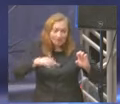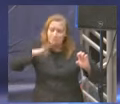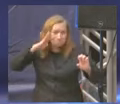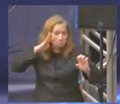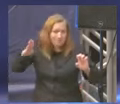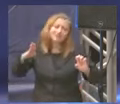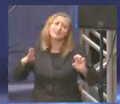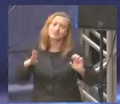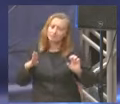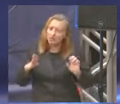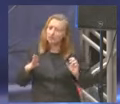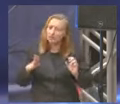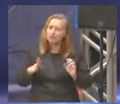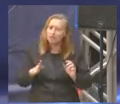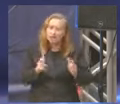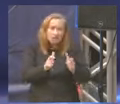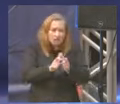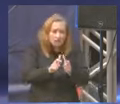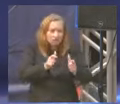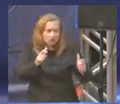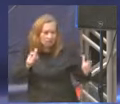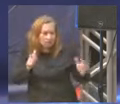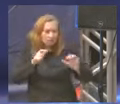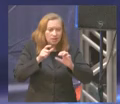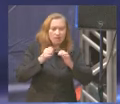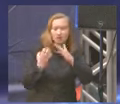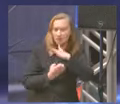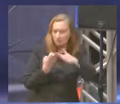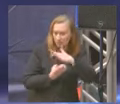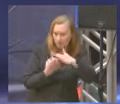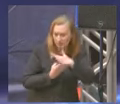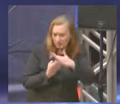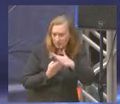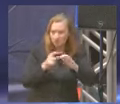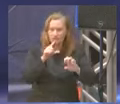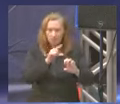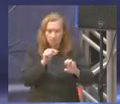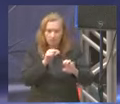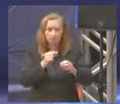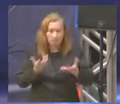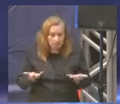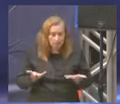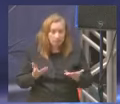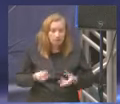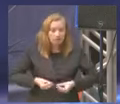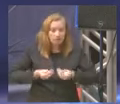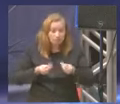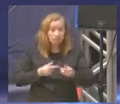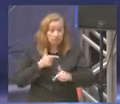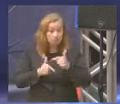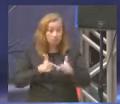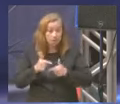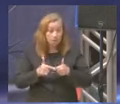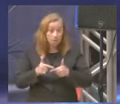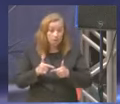principalmente, as pequenas e médias empresas, que são grandes empregadoras e que são também